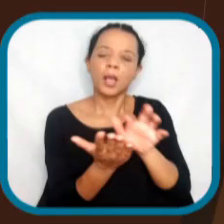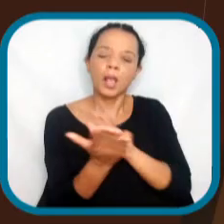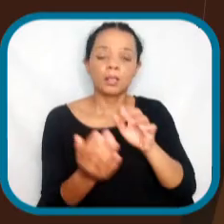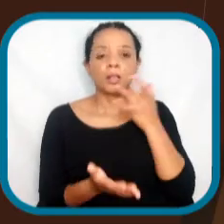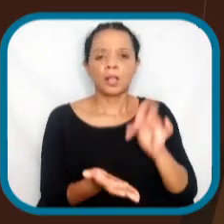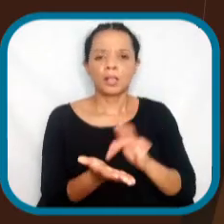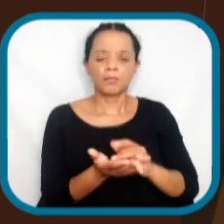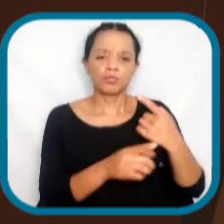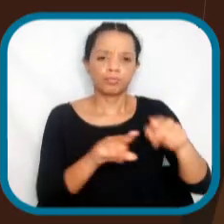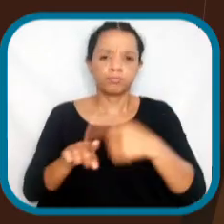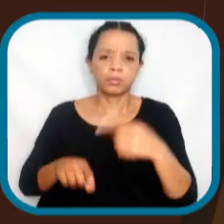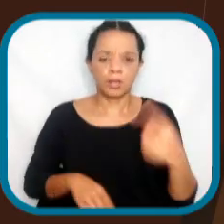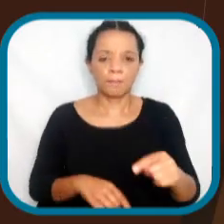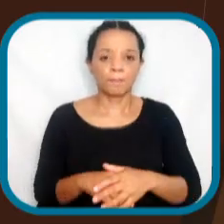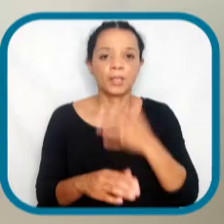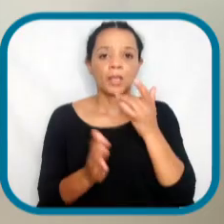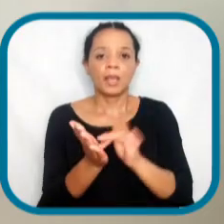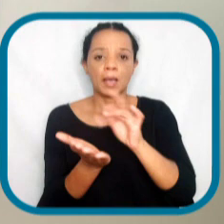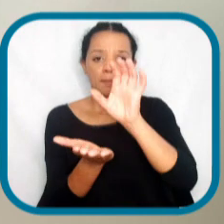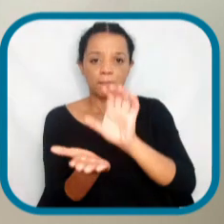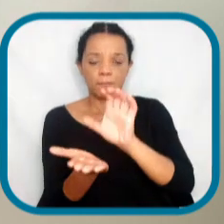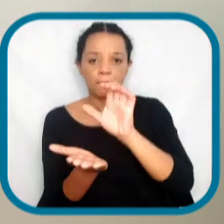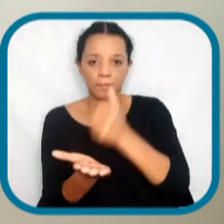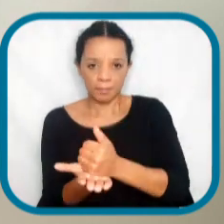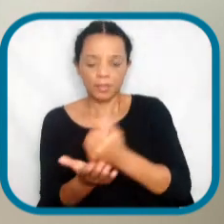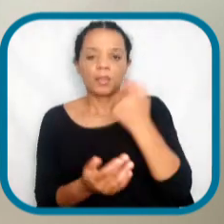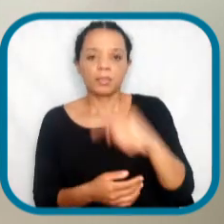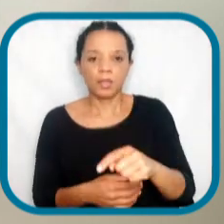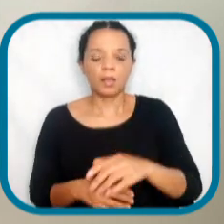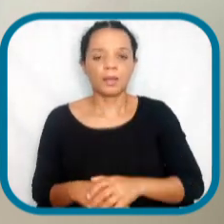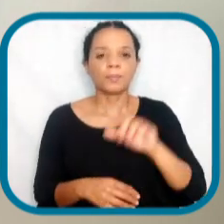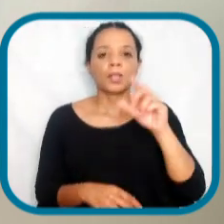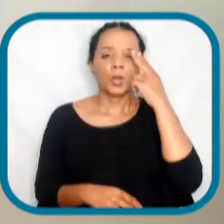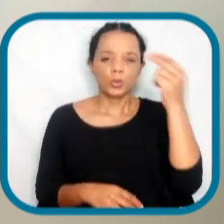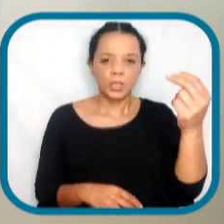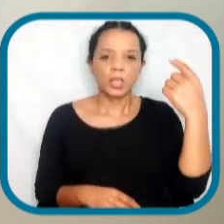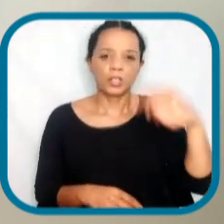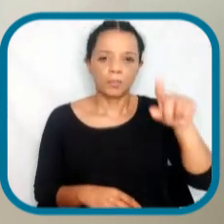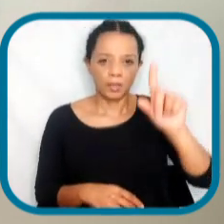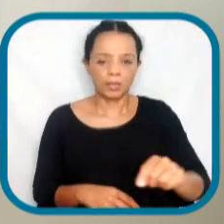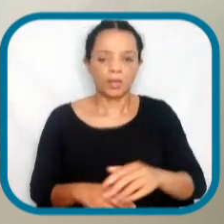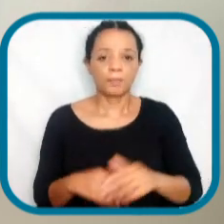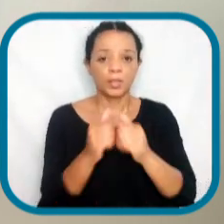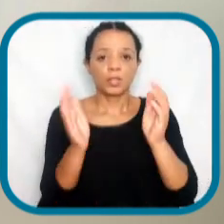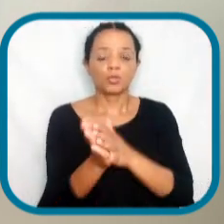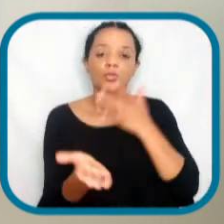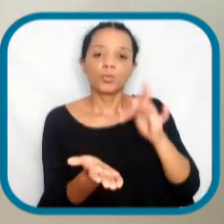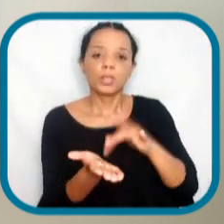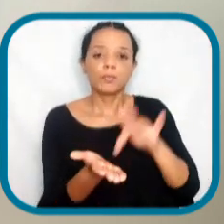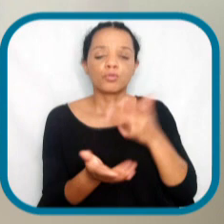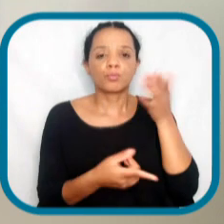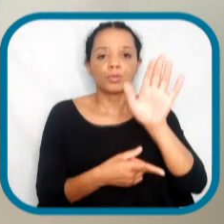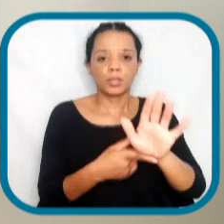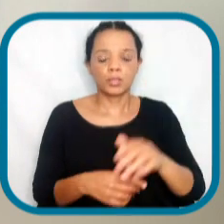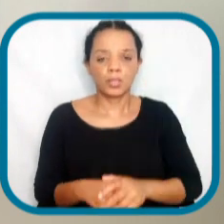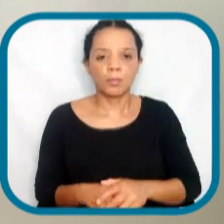e existem vários livros disponíveis. A Bíblia, por exemplo, tem versão em Braille. Os Lusíadas têm versão em Braille. Todos os livros, por